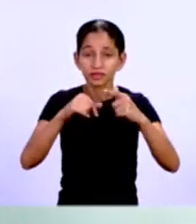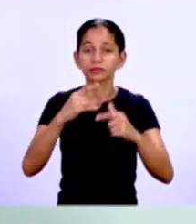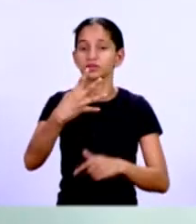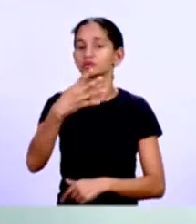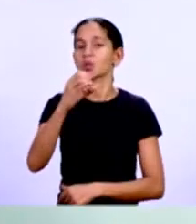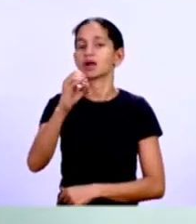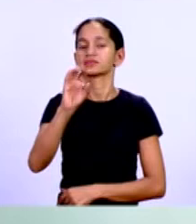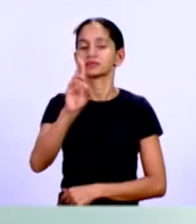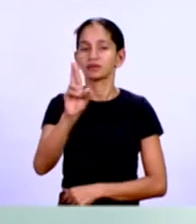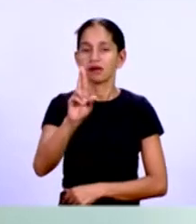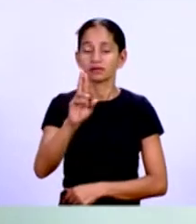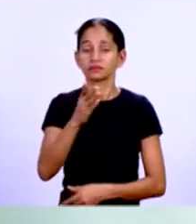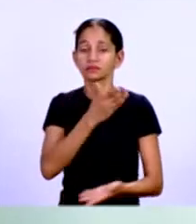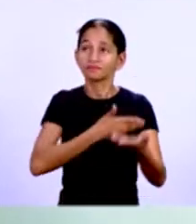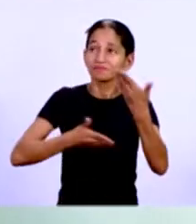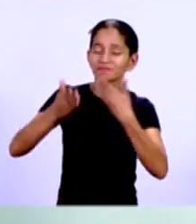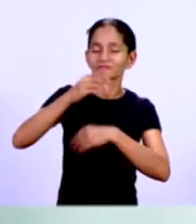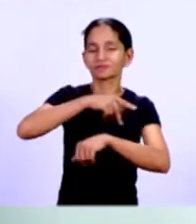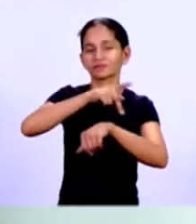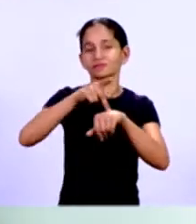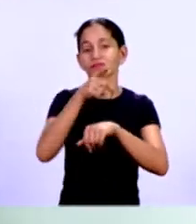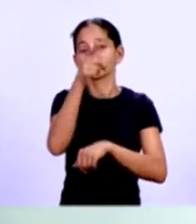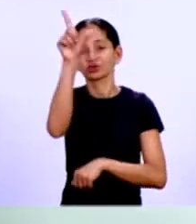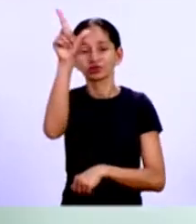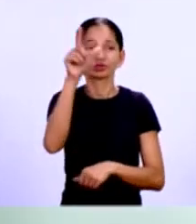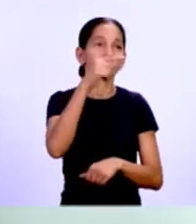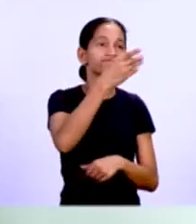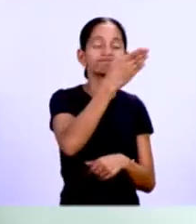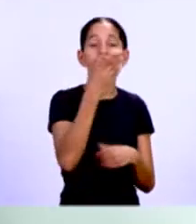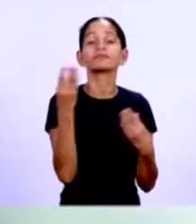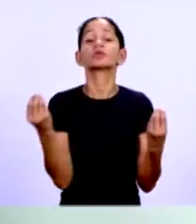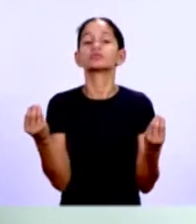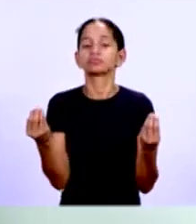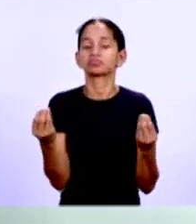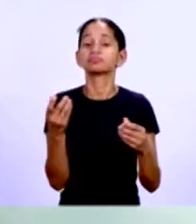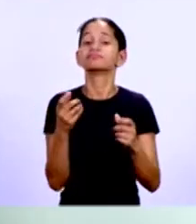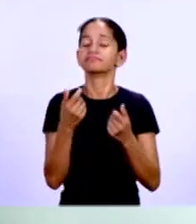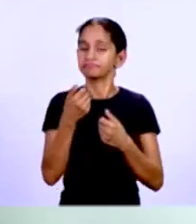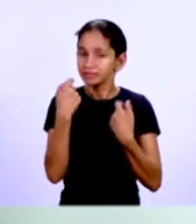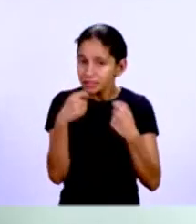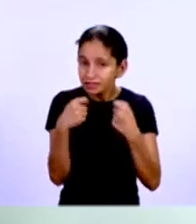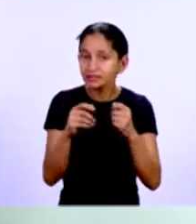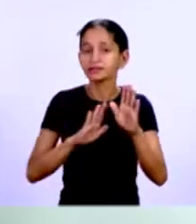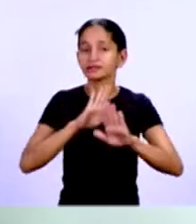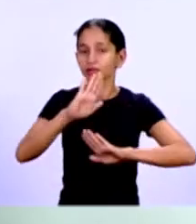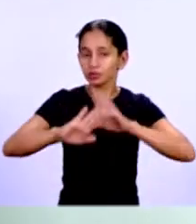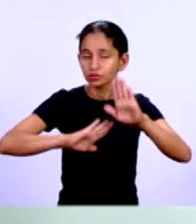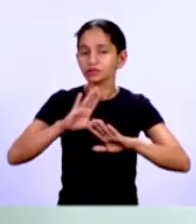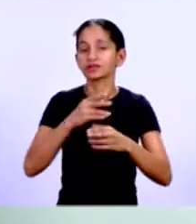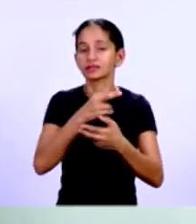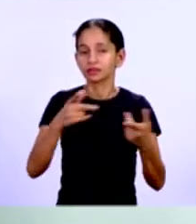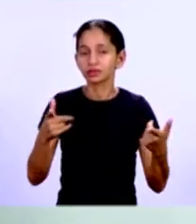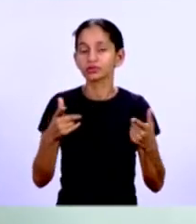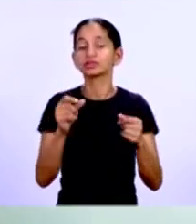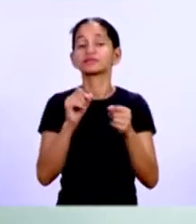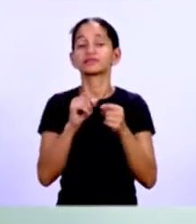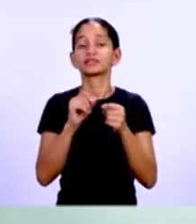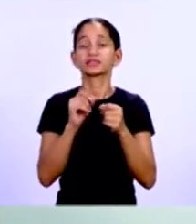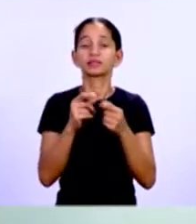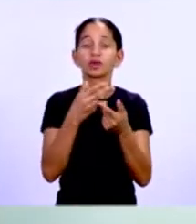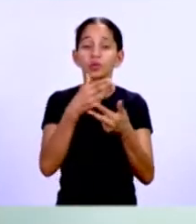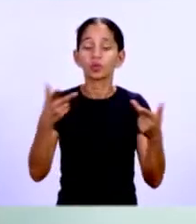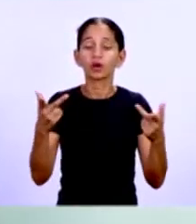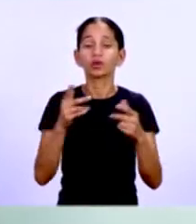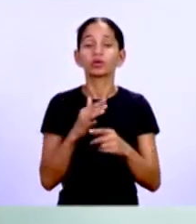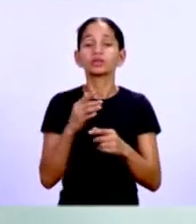400. Isso é uma grande alta no preço da sua matéria-prima. Você pode se proteger e deve se proteger disso fazendo aquisições no